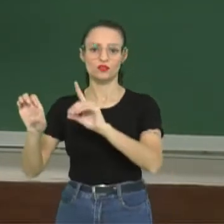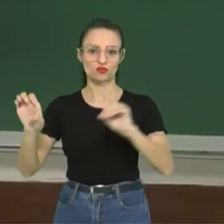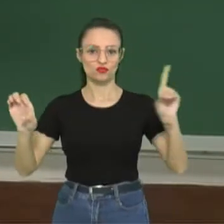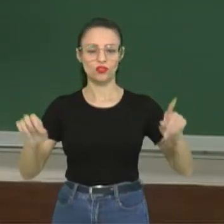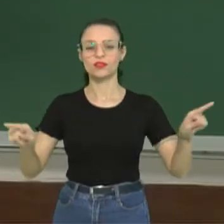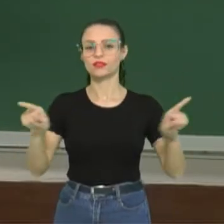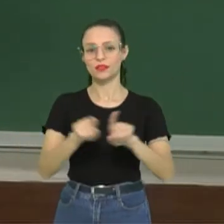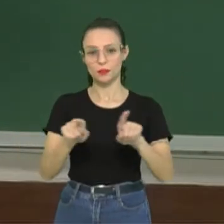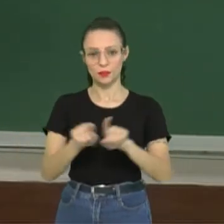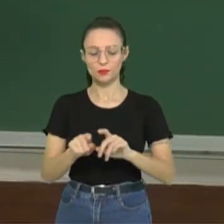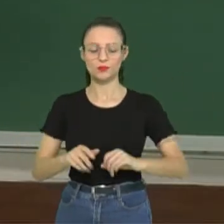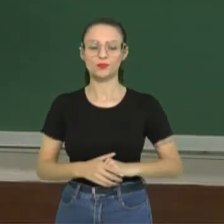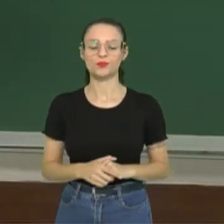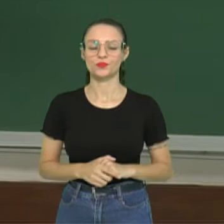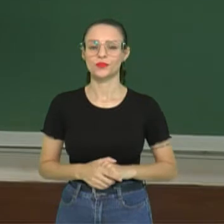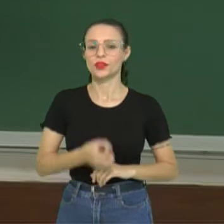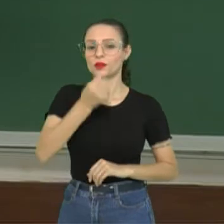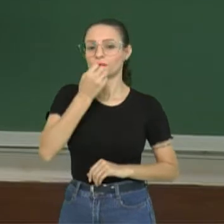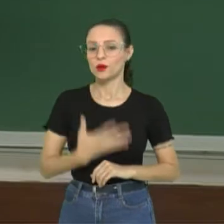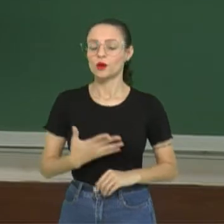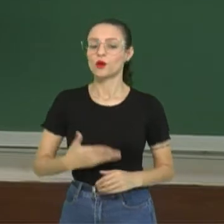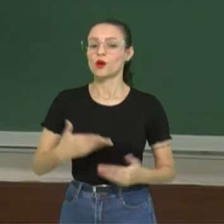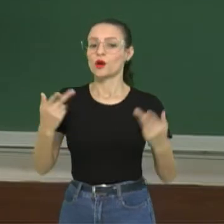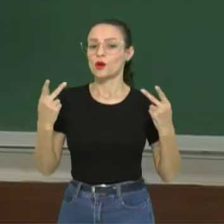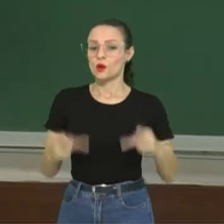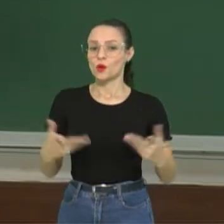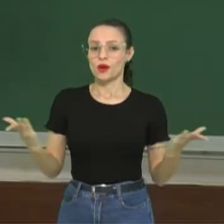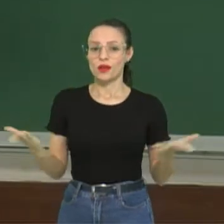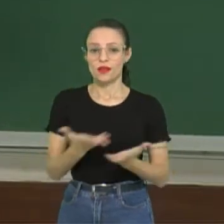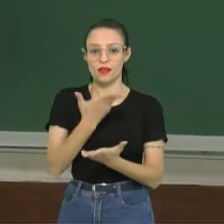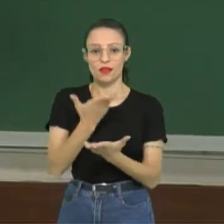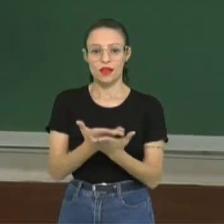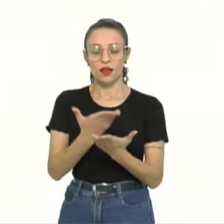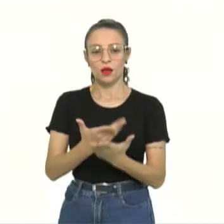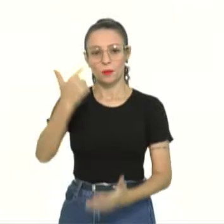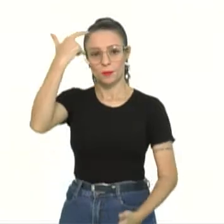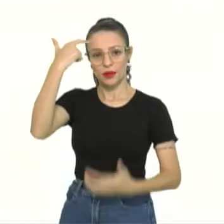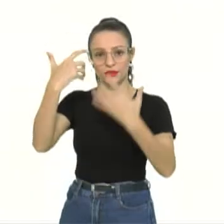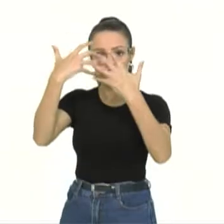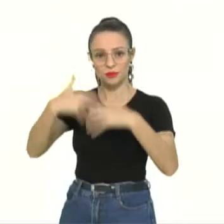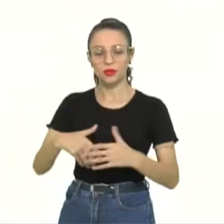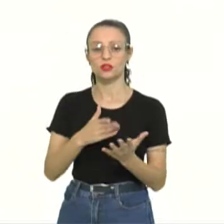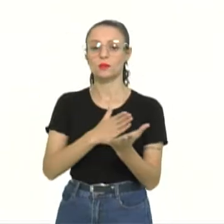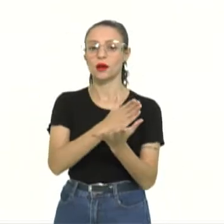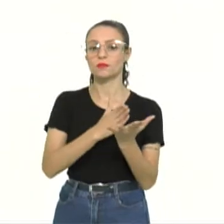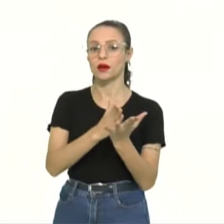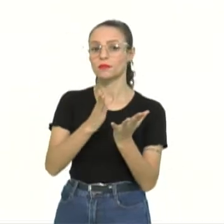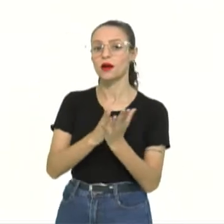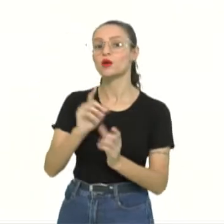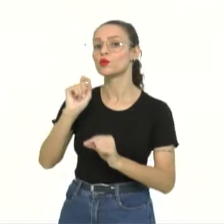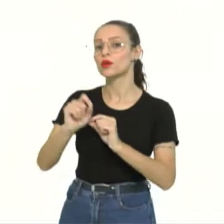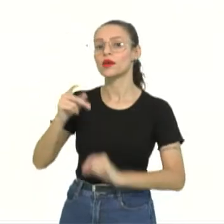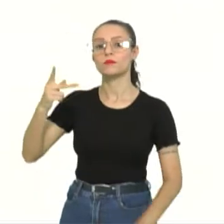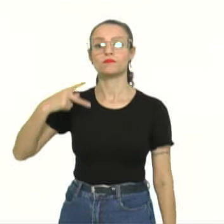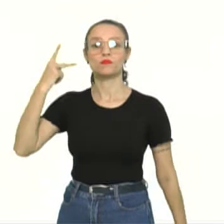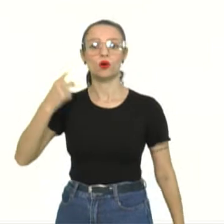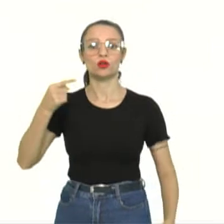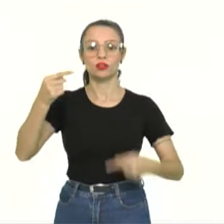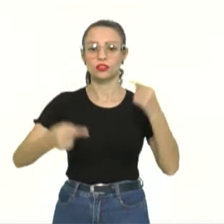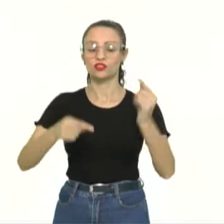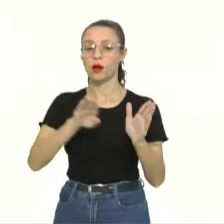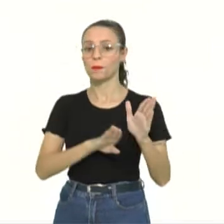de direita da mesma forma bom na aula de hoje então nós pensaremos as correntes do pensamento político